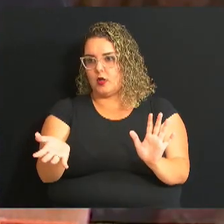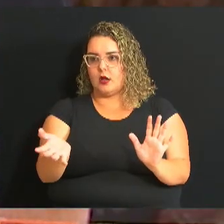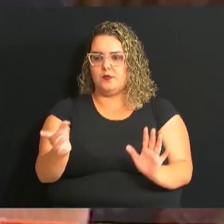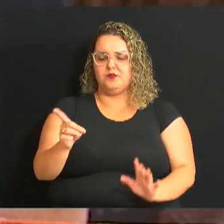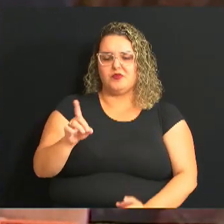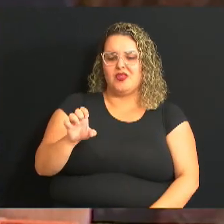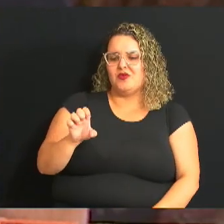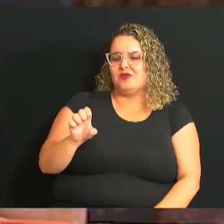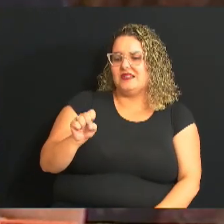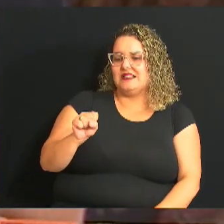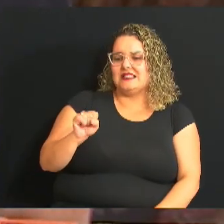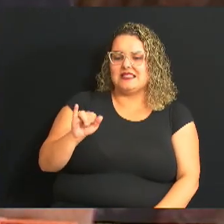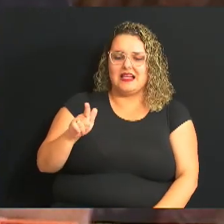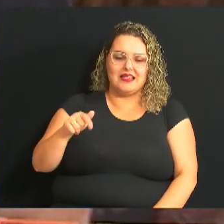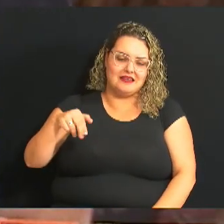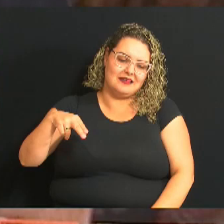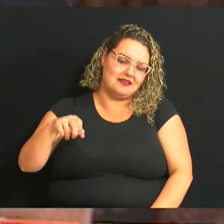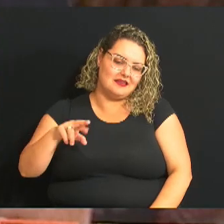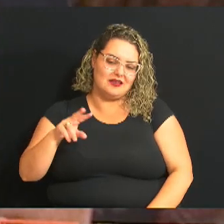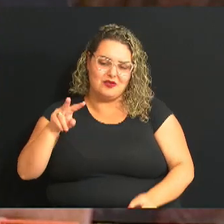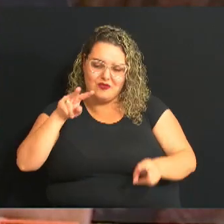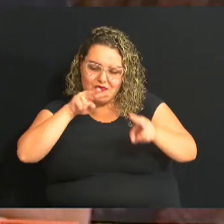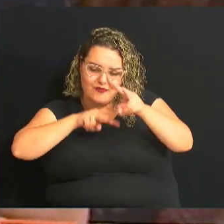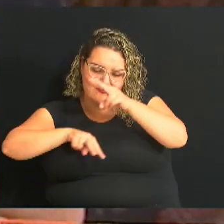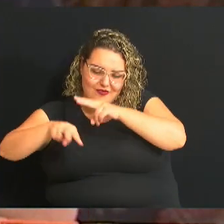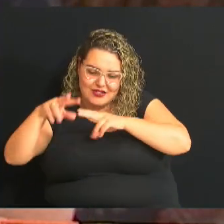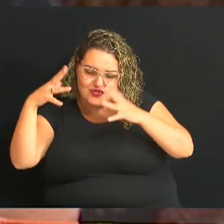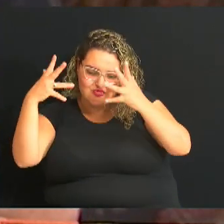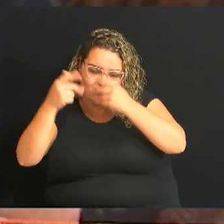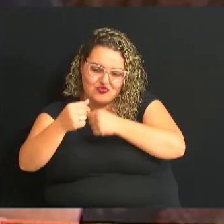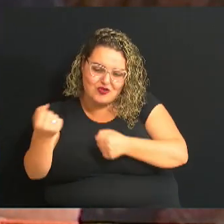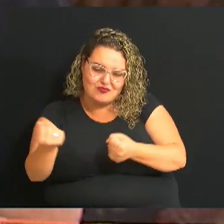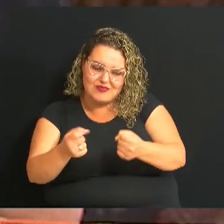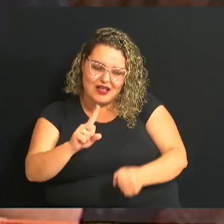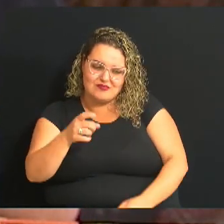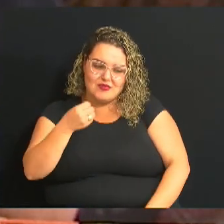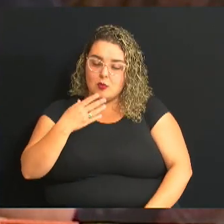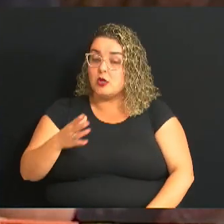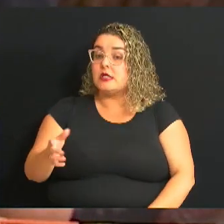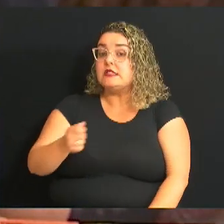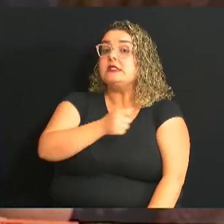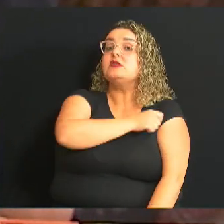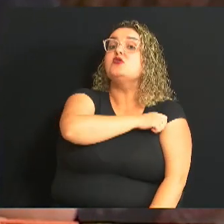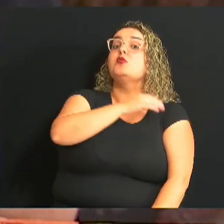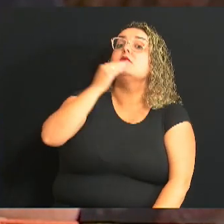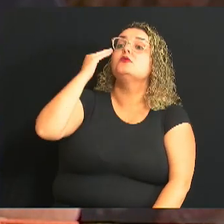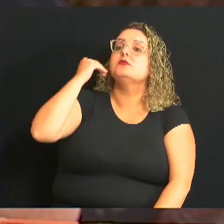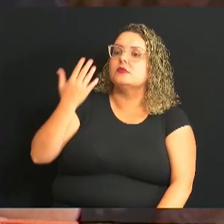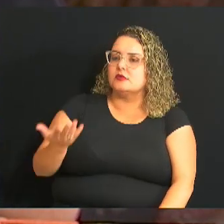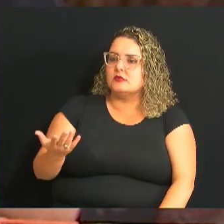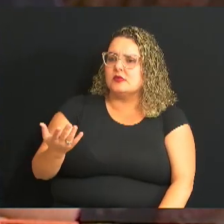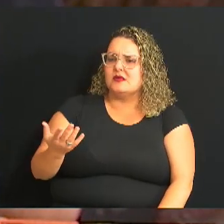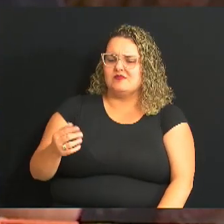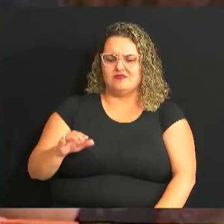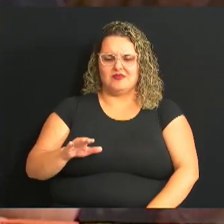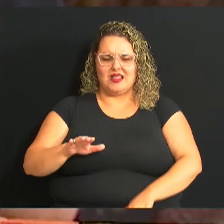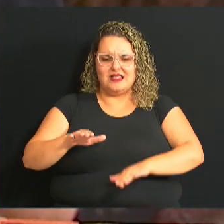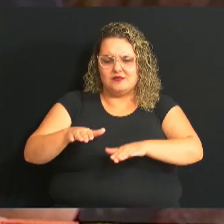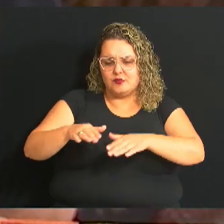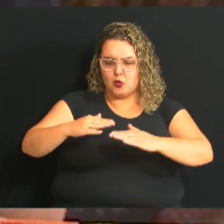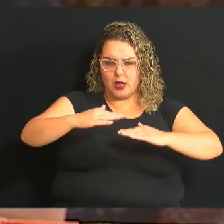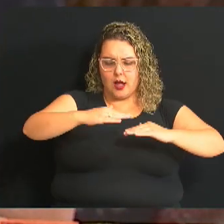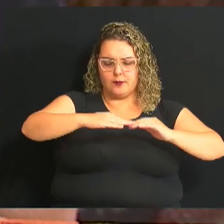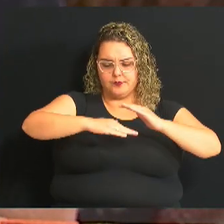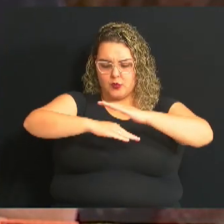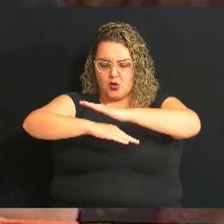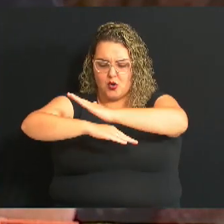bom. Não, isso é uma coisa que o aluno tem que descobrir. Se algum nos pergunta, mas olha aqui esse aerofólio dianteiro, ele está bom? A gente